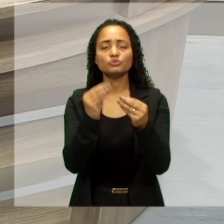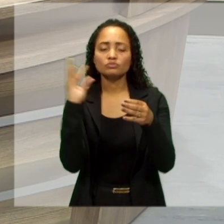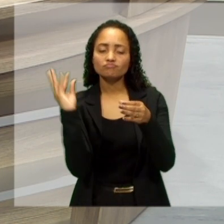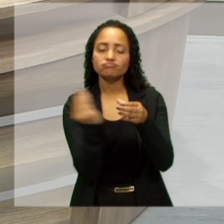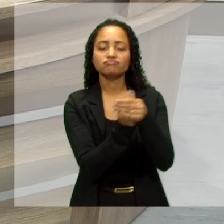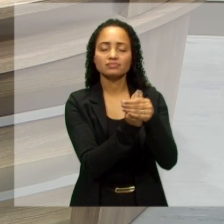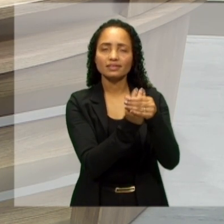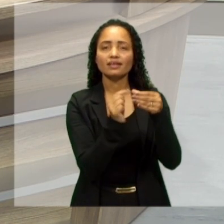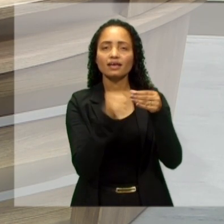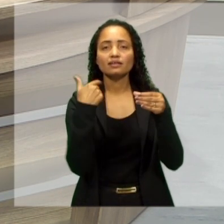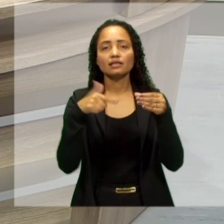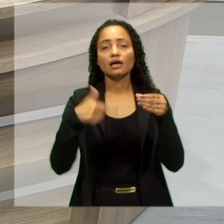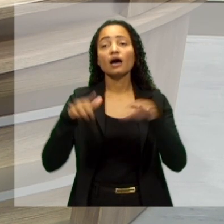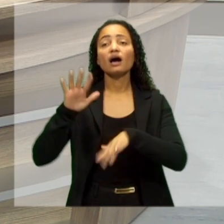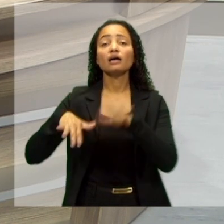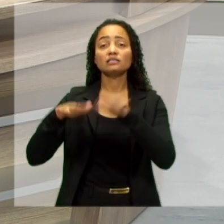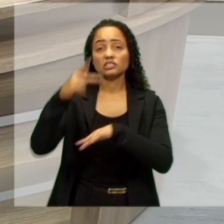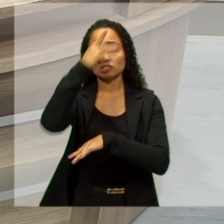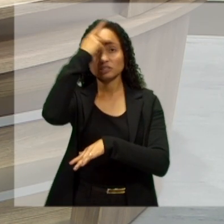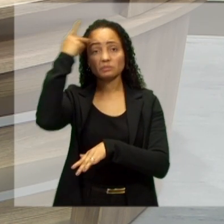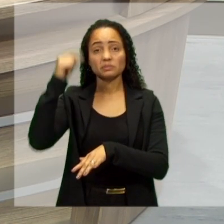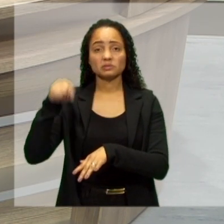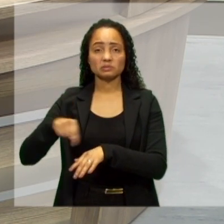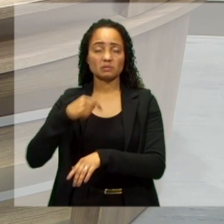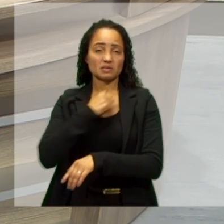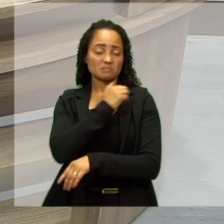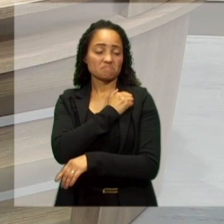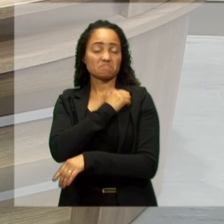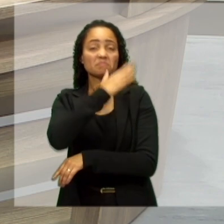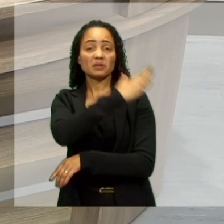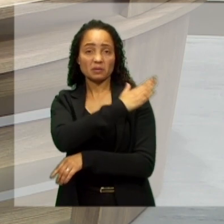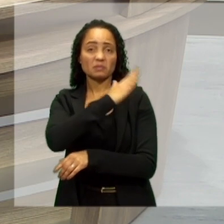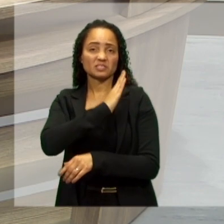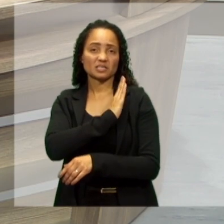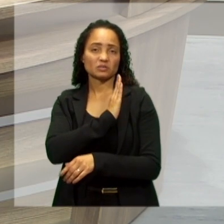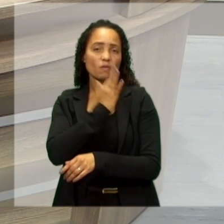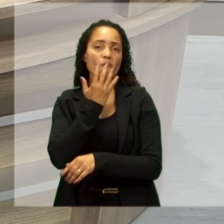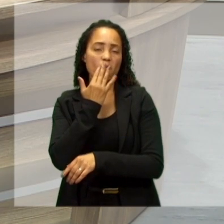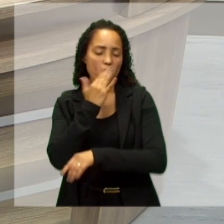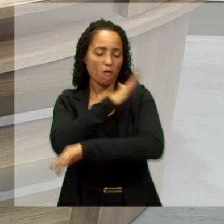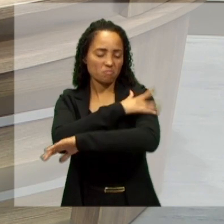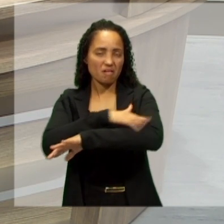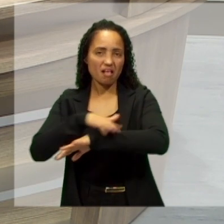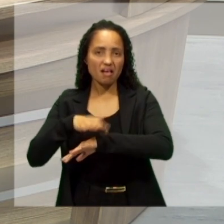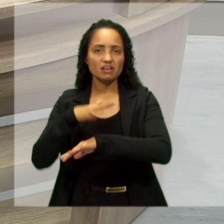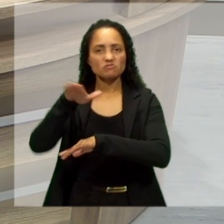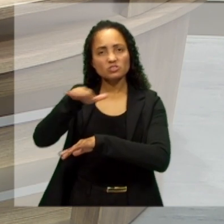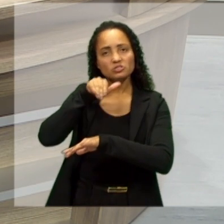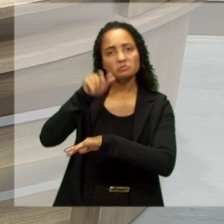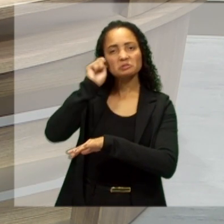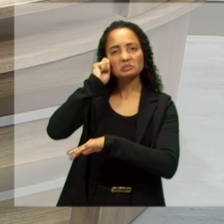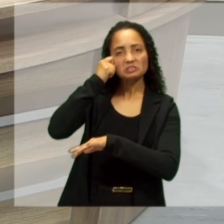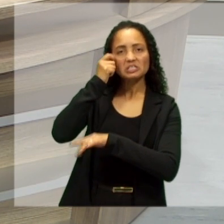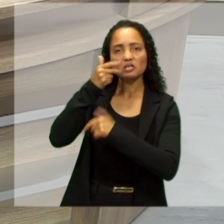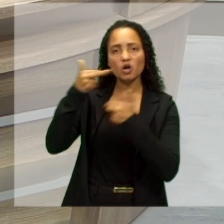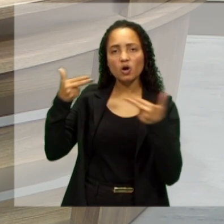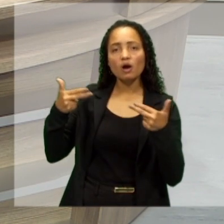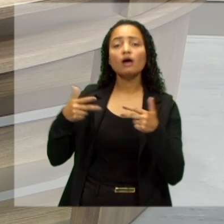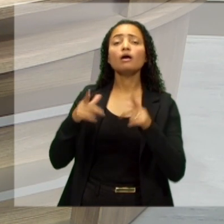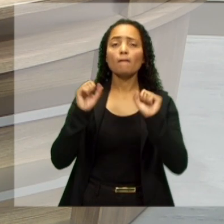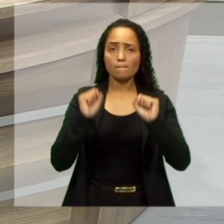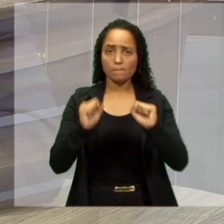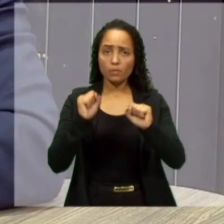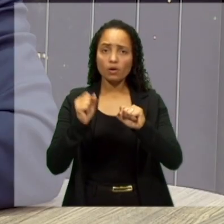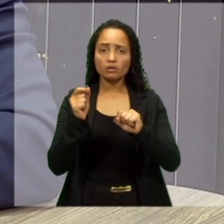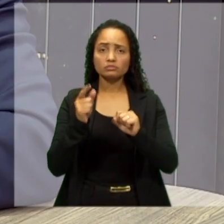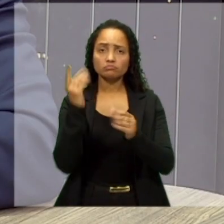que de repente sofreu uma injúria racial, ela pode recorrer à Defensoria para a abertura de um processo, como é que é? Exatamente.